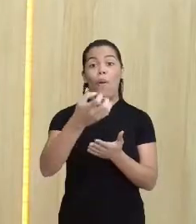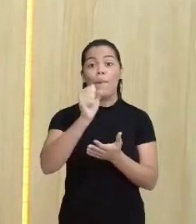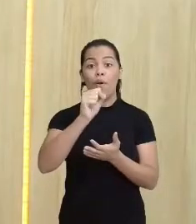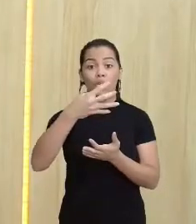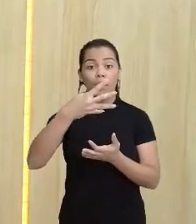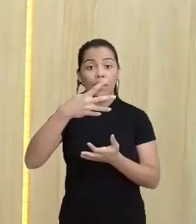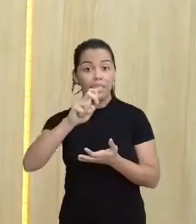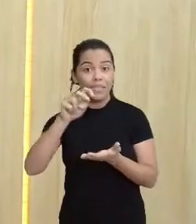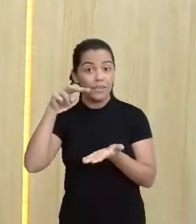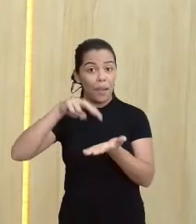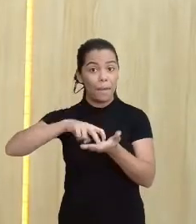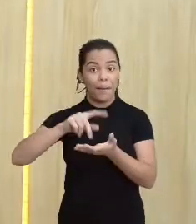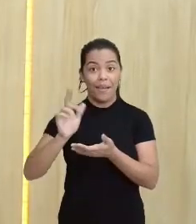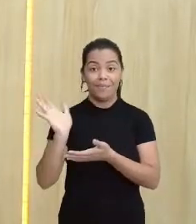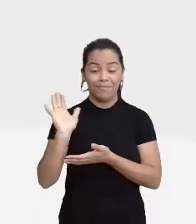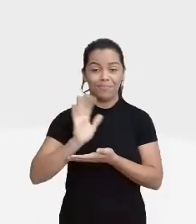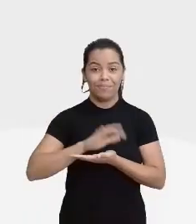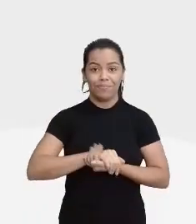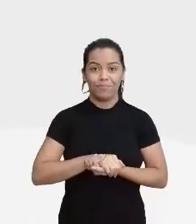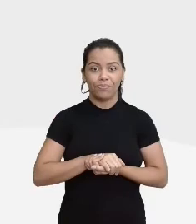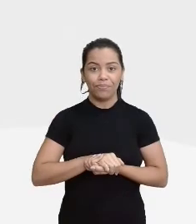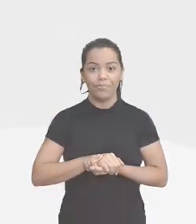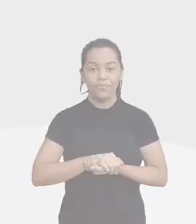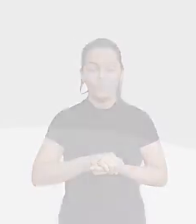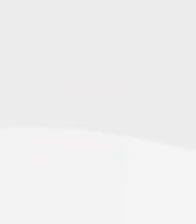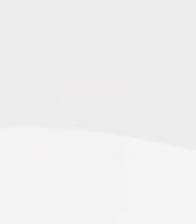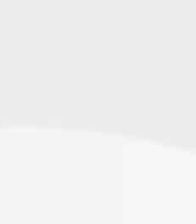manhã. Não percam!